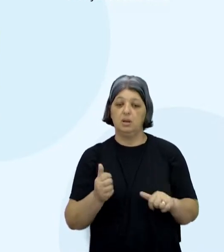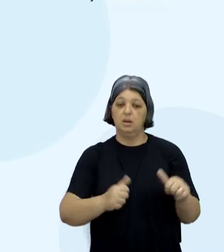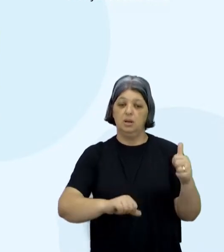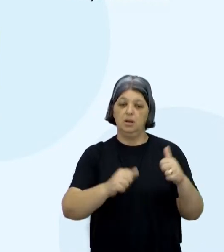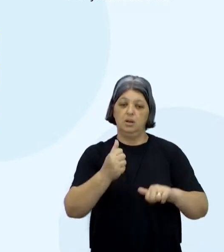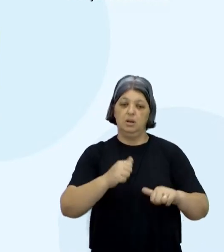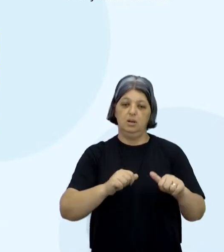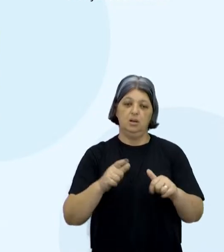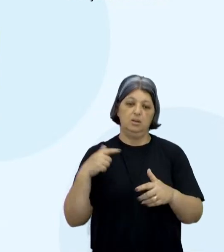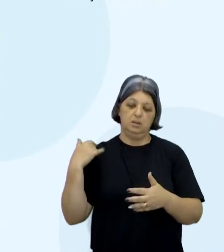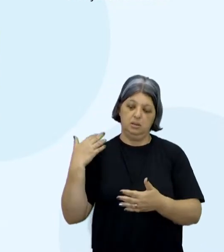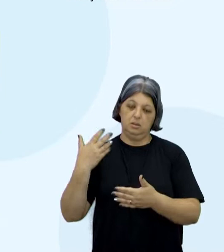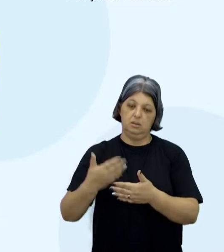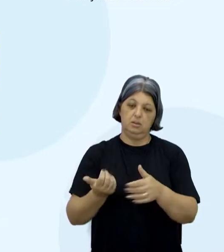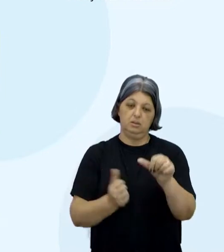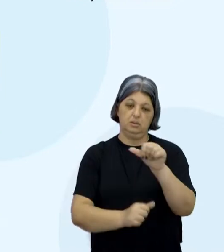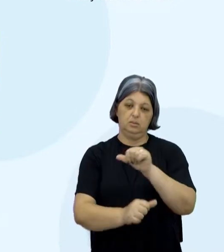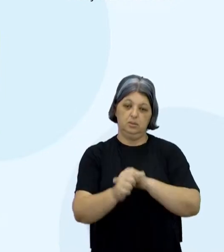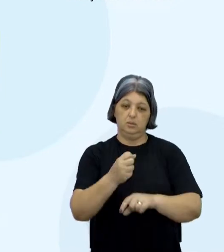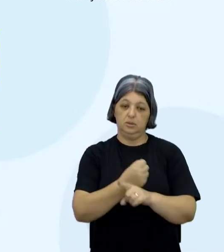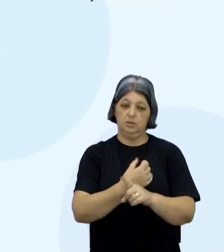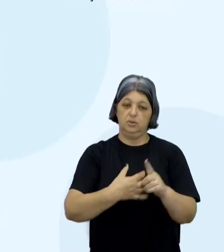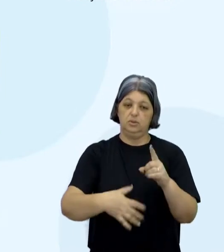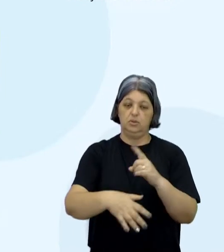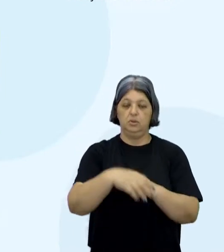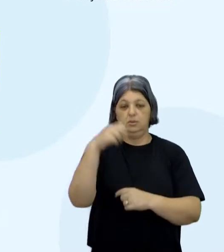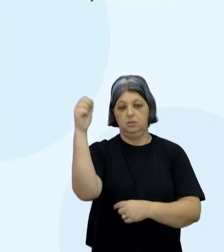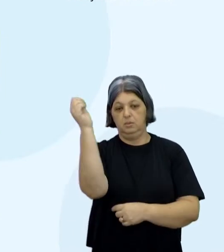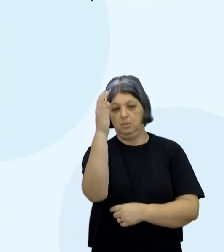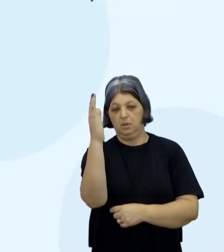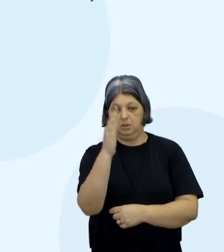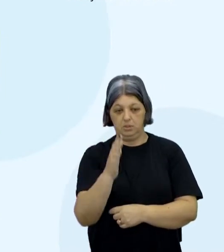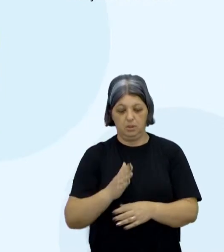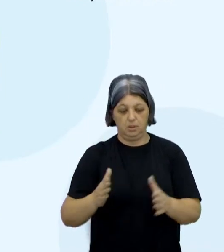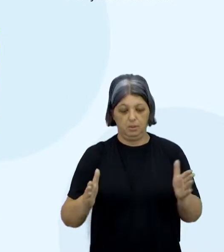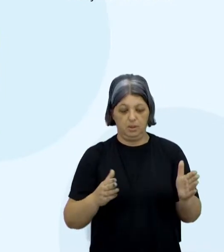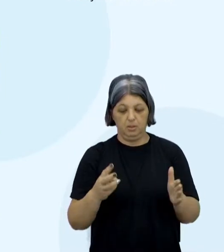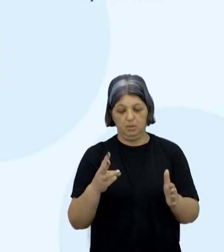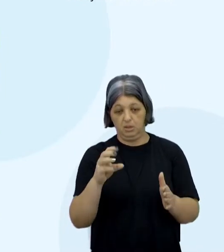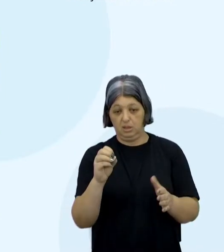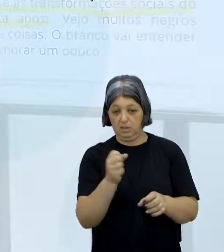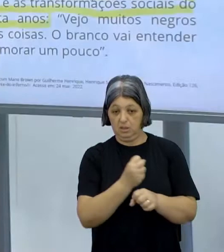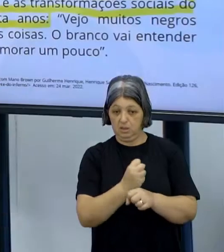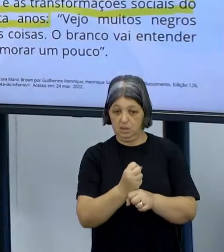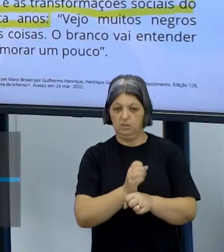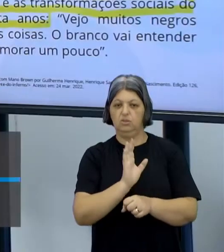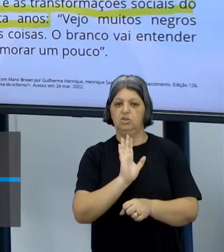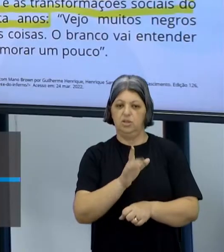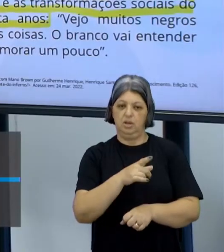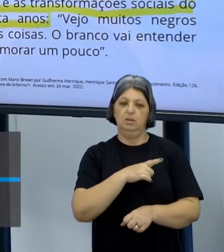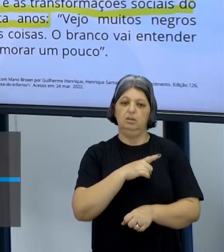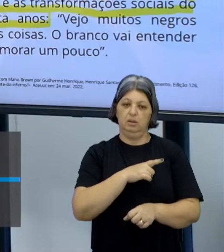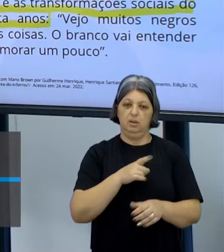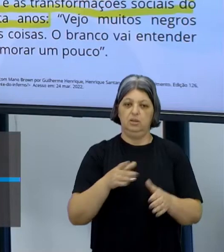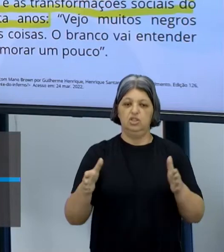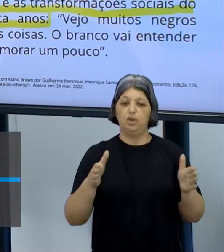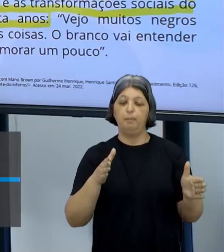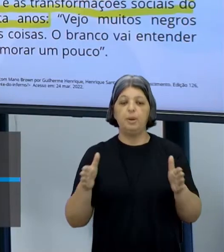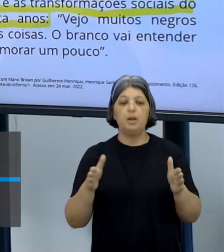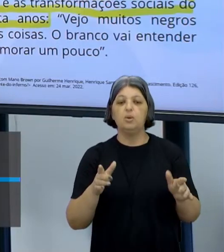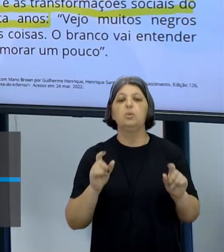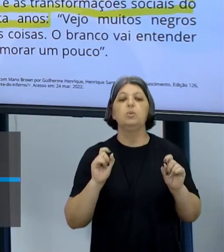e transformações sociais do Brasil nos últimos 30 anos. Então, nós temos aqui já uma marcação temporal aí, de